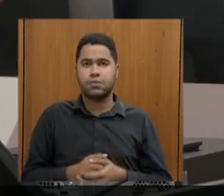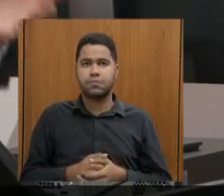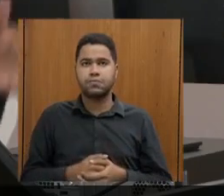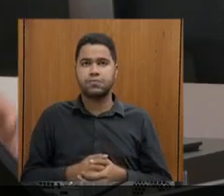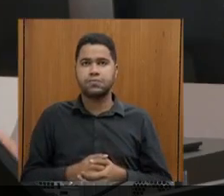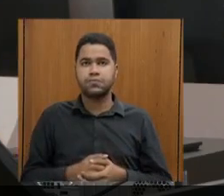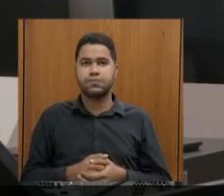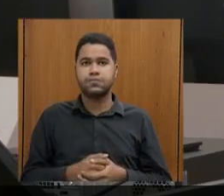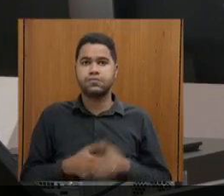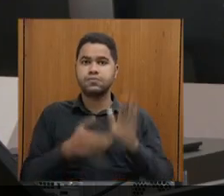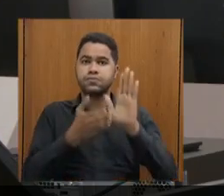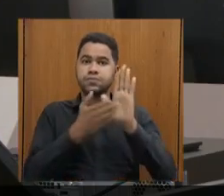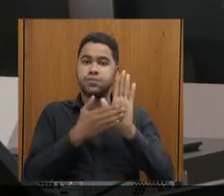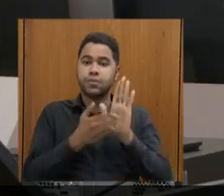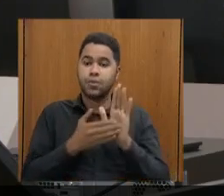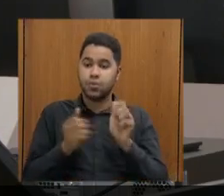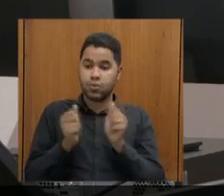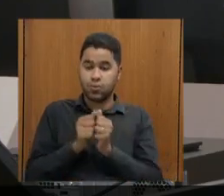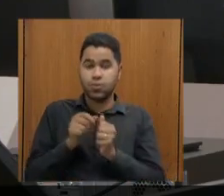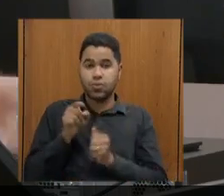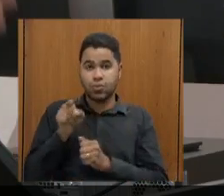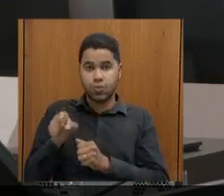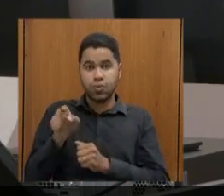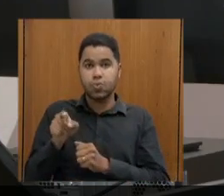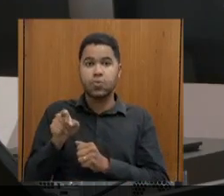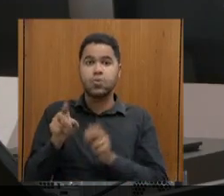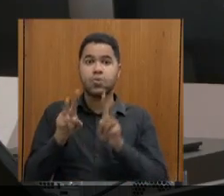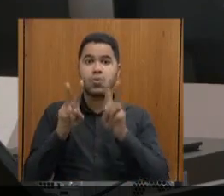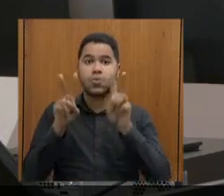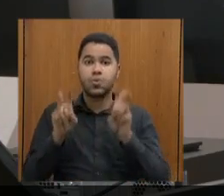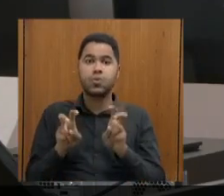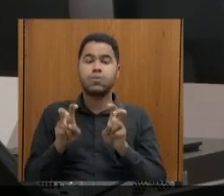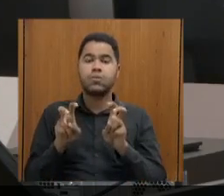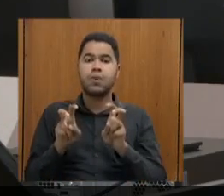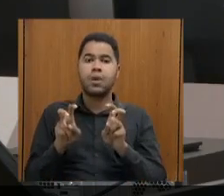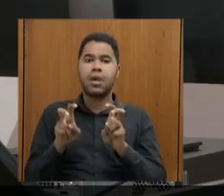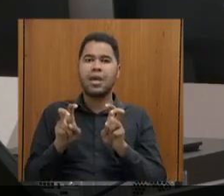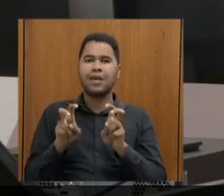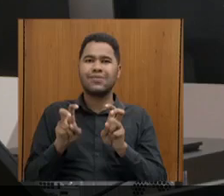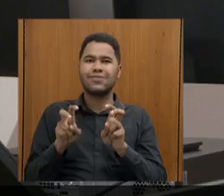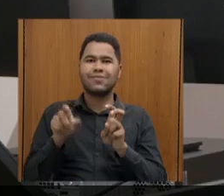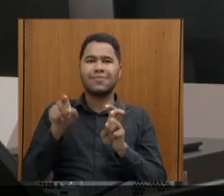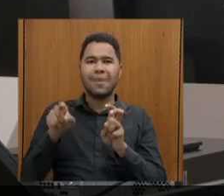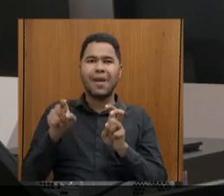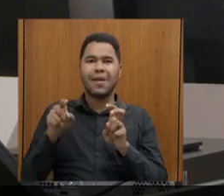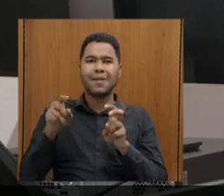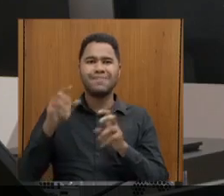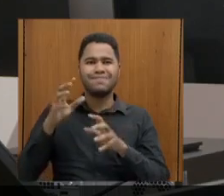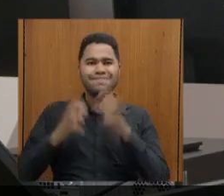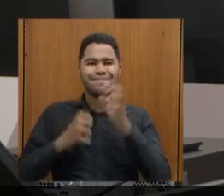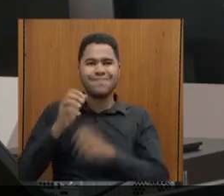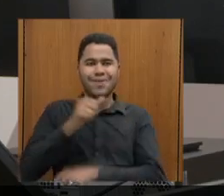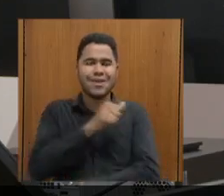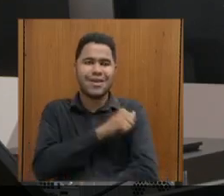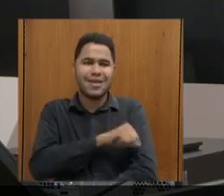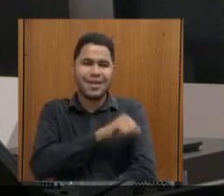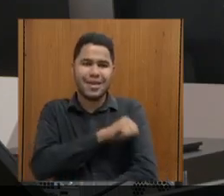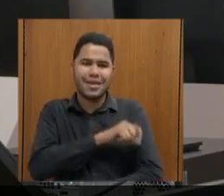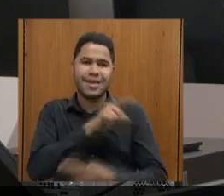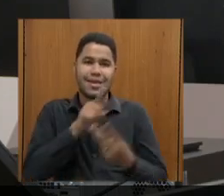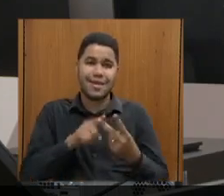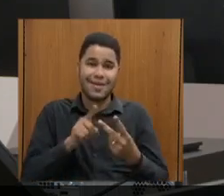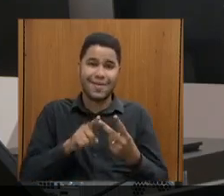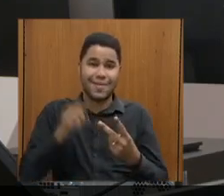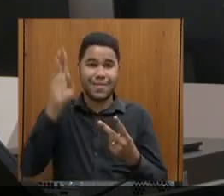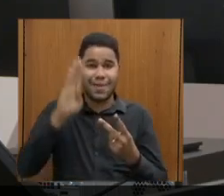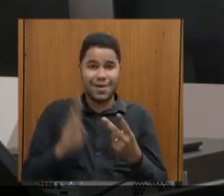uma pauta com ele a respeito de uma briga do Rio de Janeiro com o Brasil e com